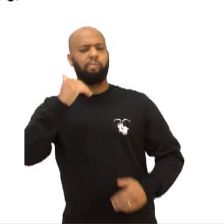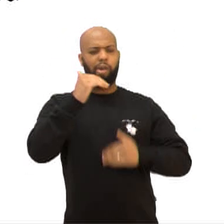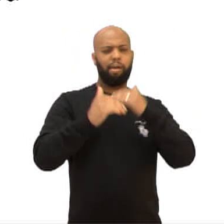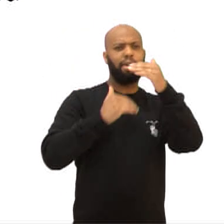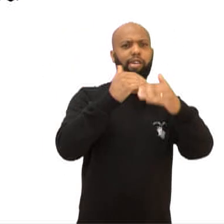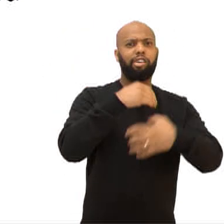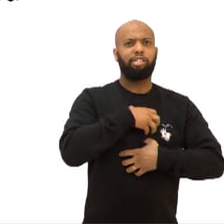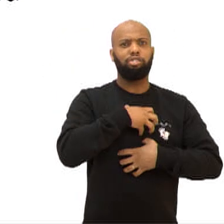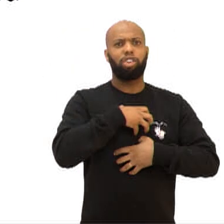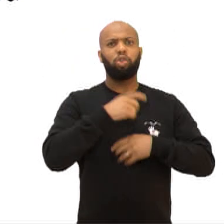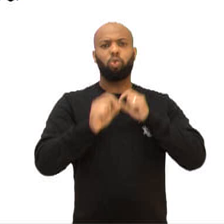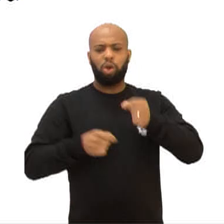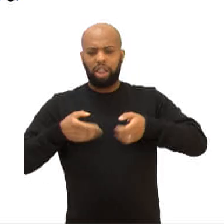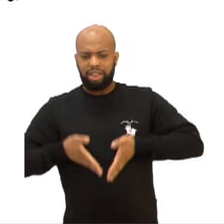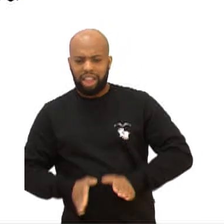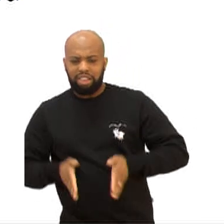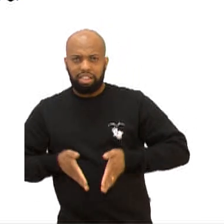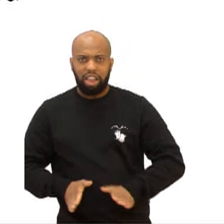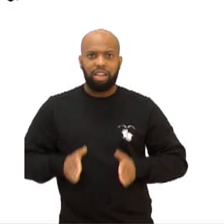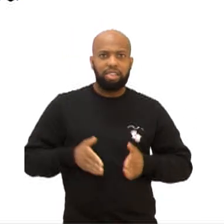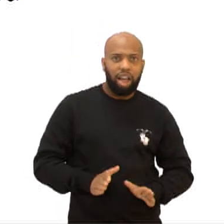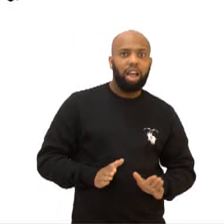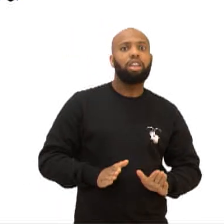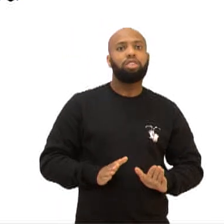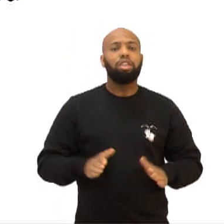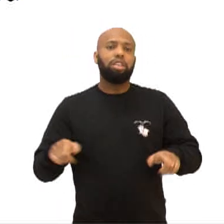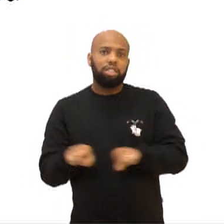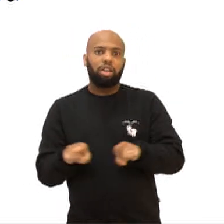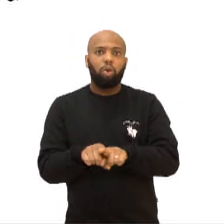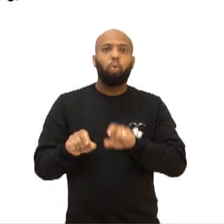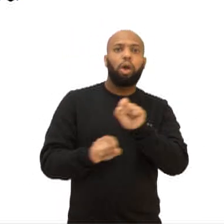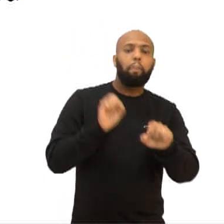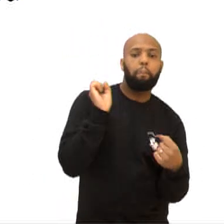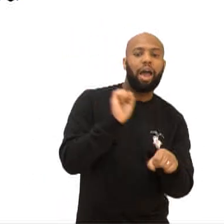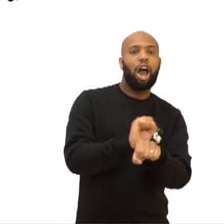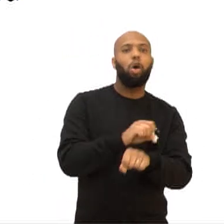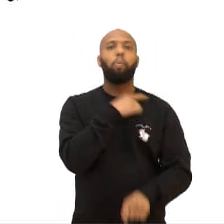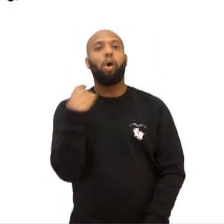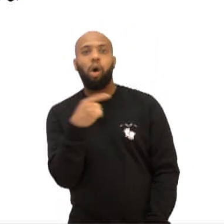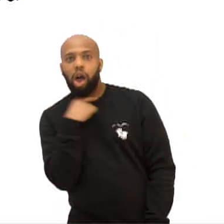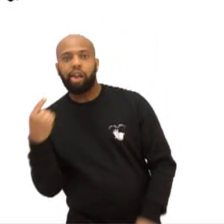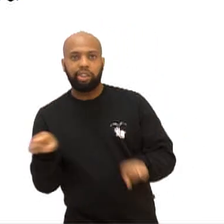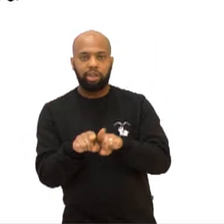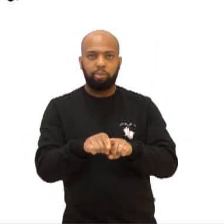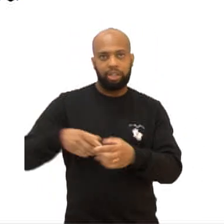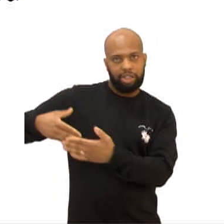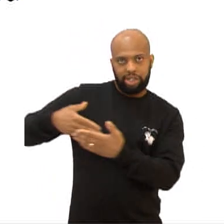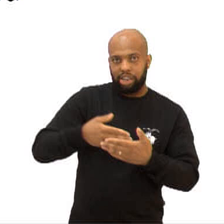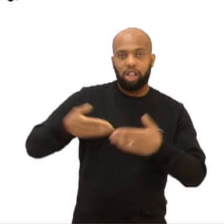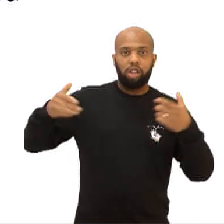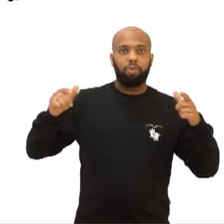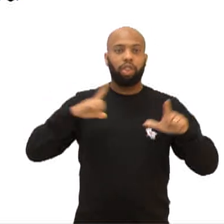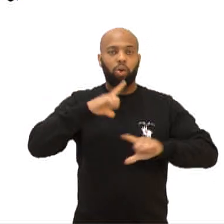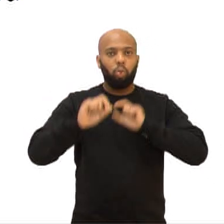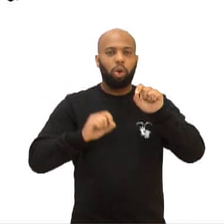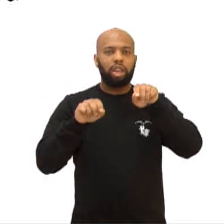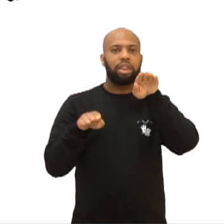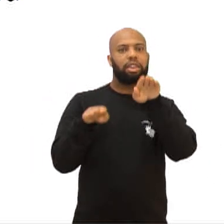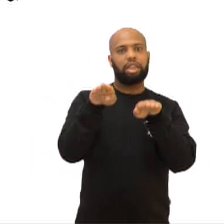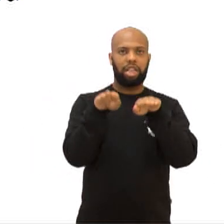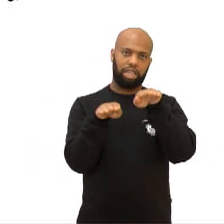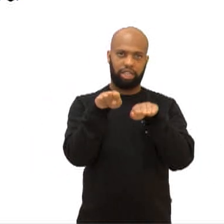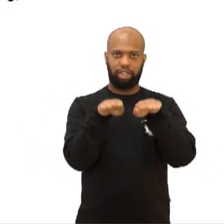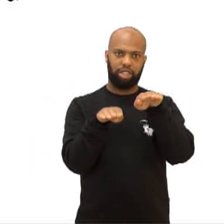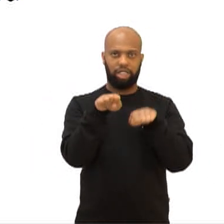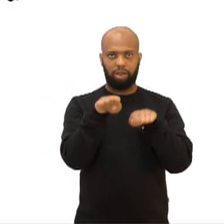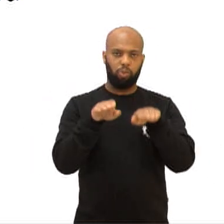taxas de mortalidade, diminuiu um pouco a natalidade, e mais tarde, com a diminuição da taxa de natalidade, um equilíbrio